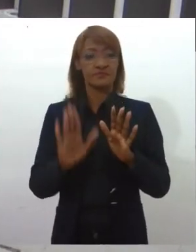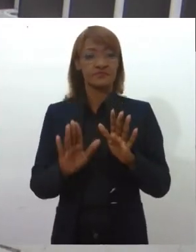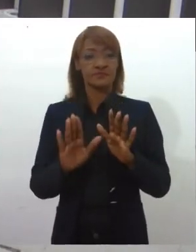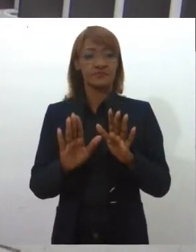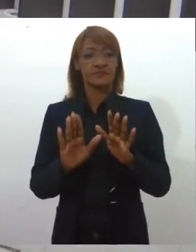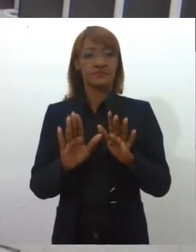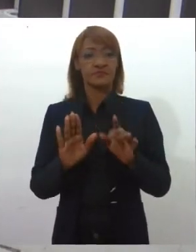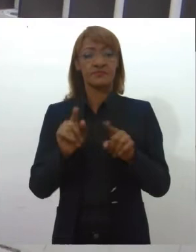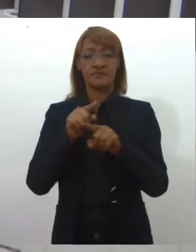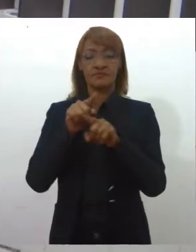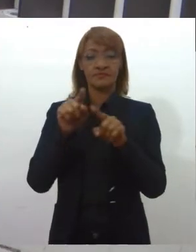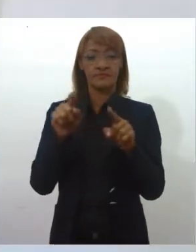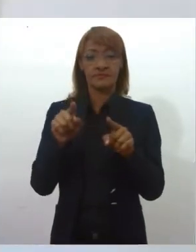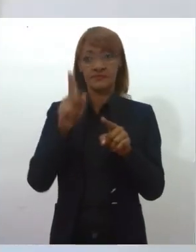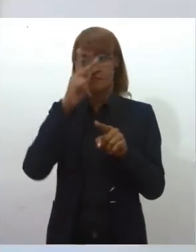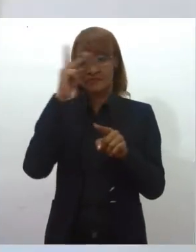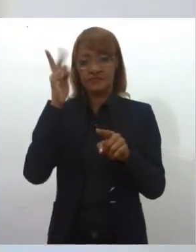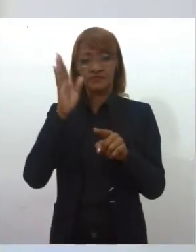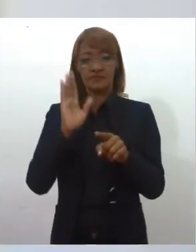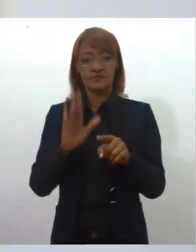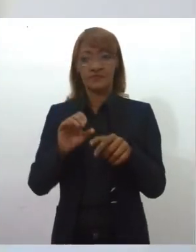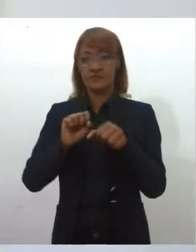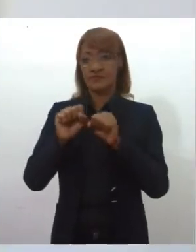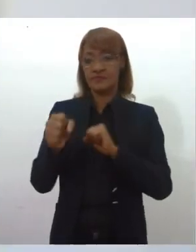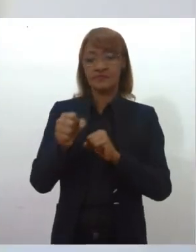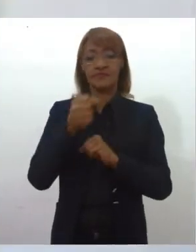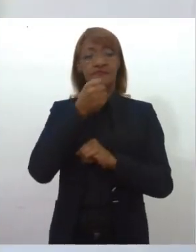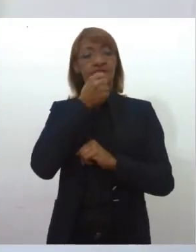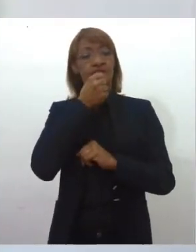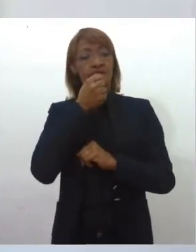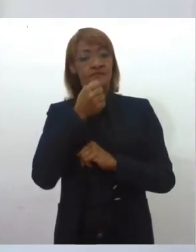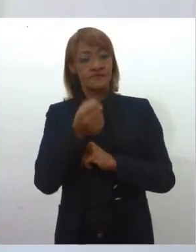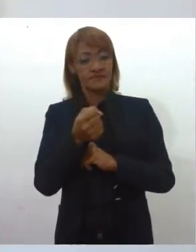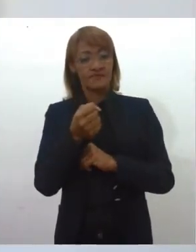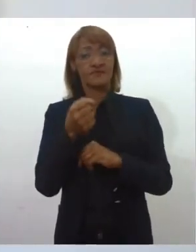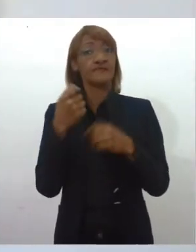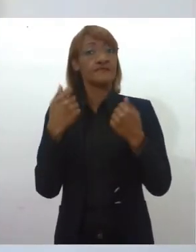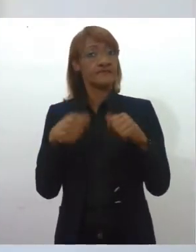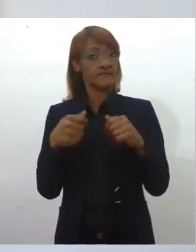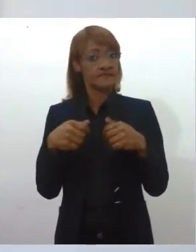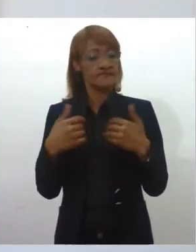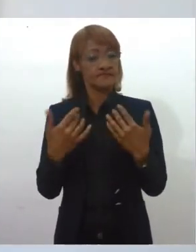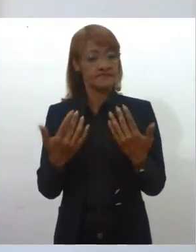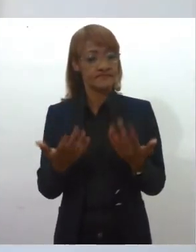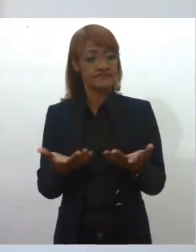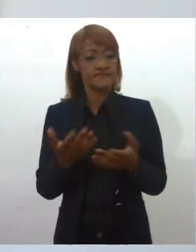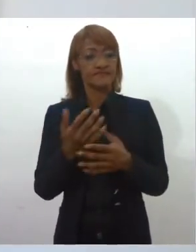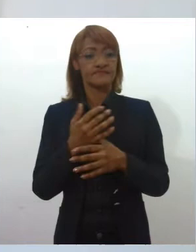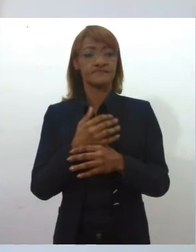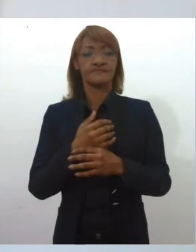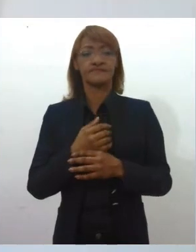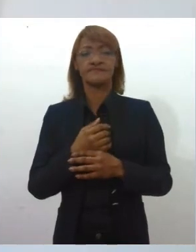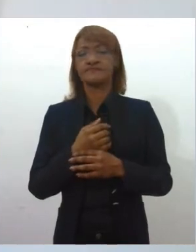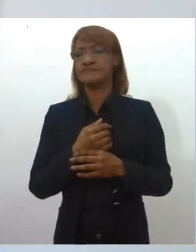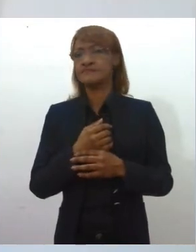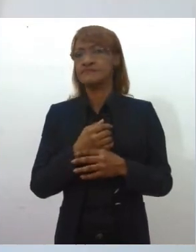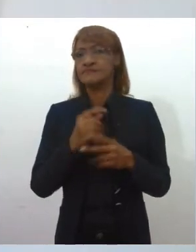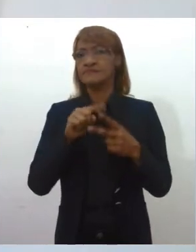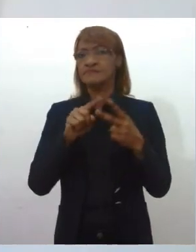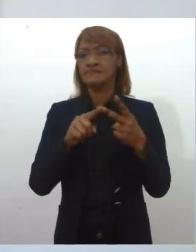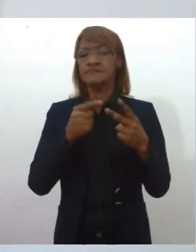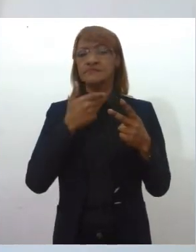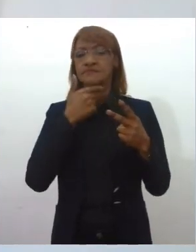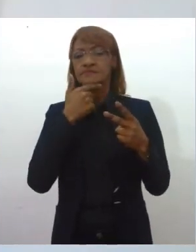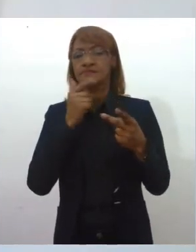para o graduado, né, na área de jornalismo, precisa ter graduação de jornalismo, as outras 2 vagas, né, na